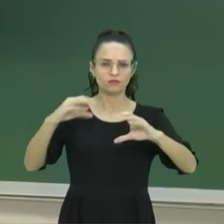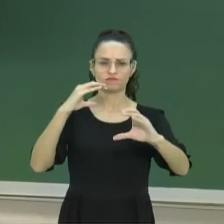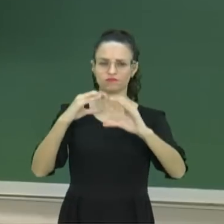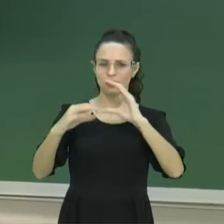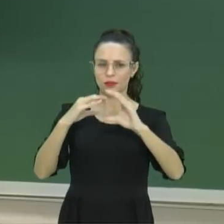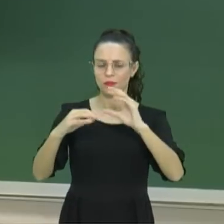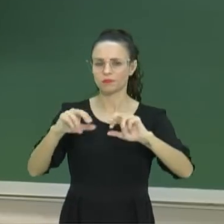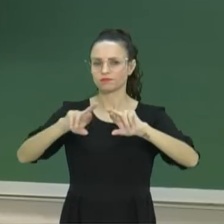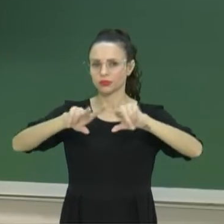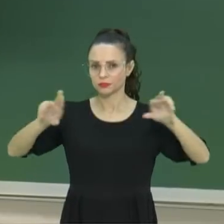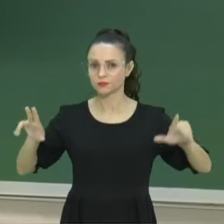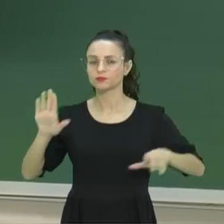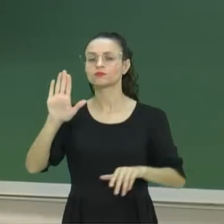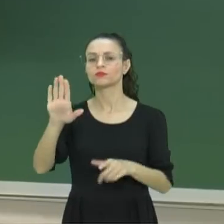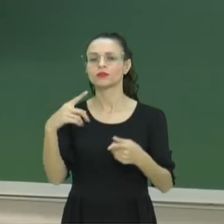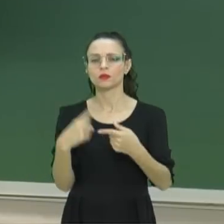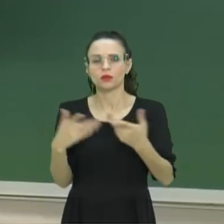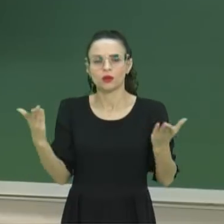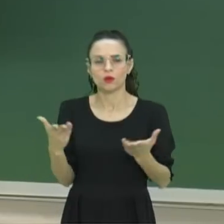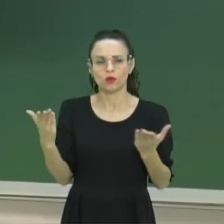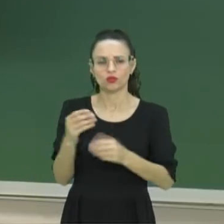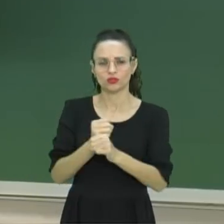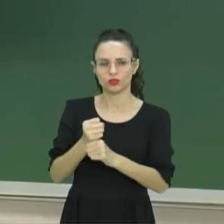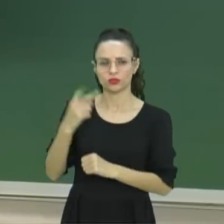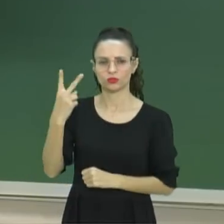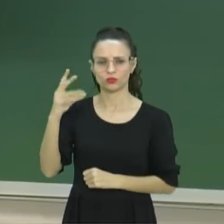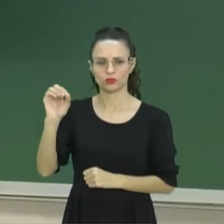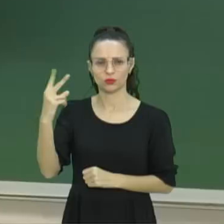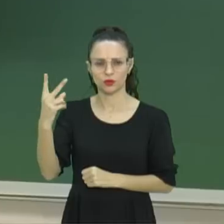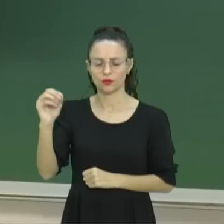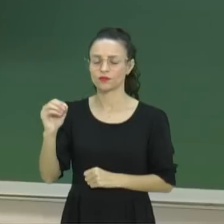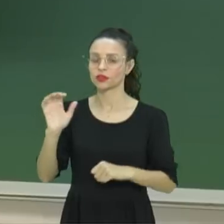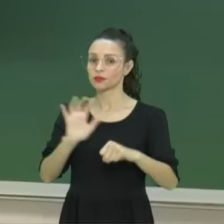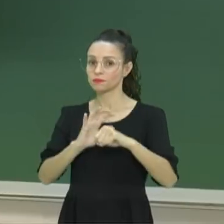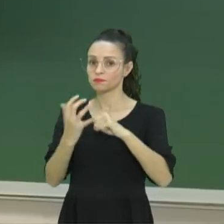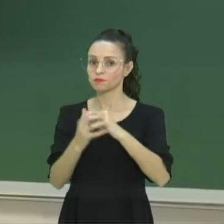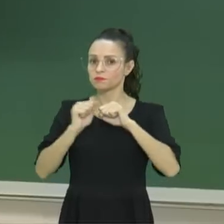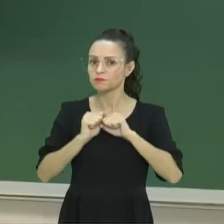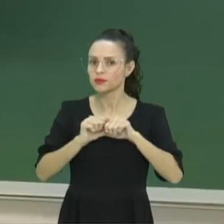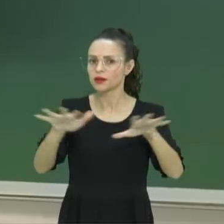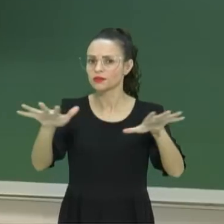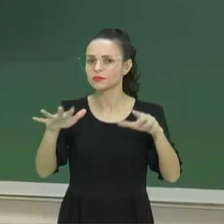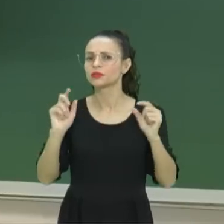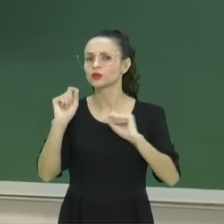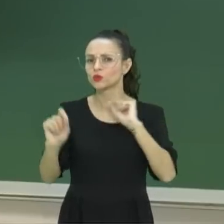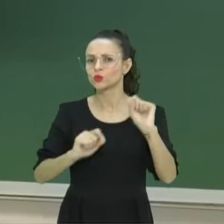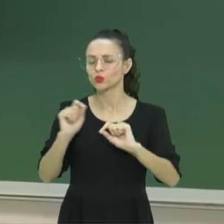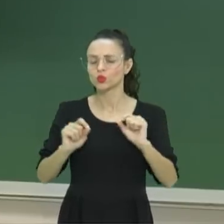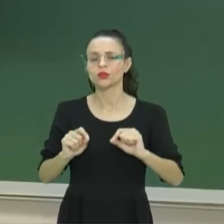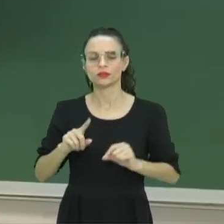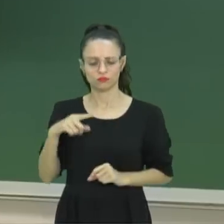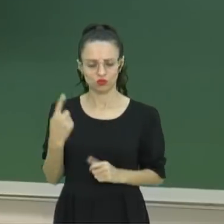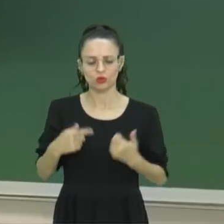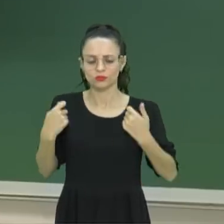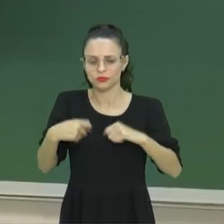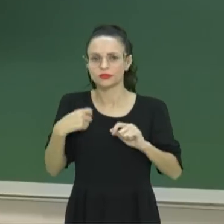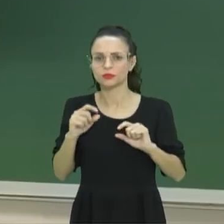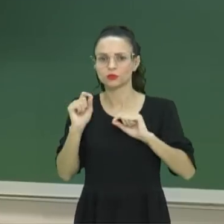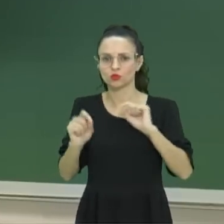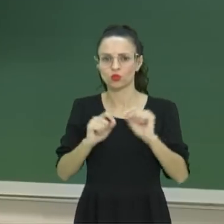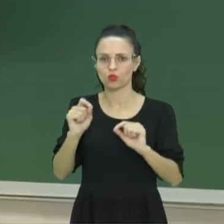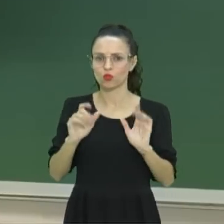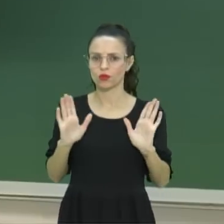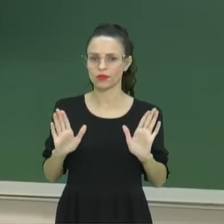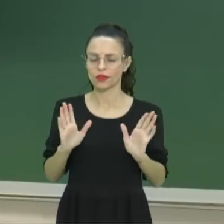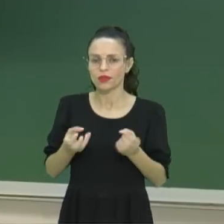por que hoje, em 2020, a pandemia fez com que nós precisássemos, então,